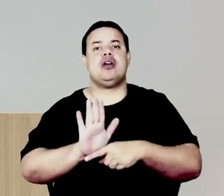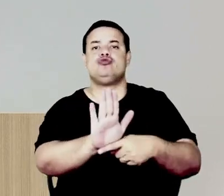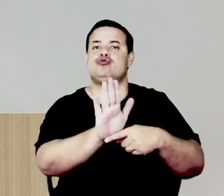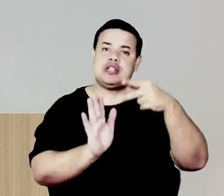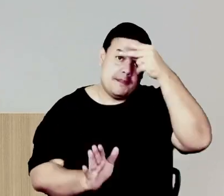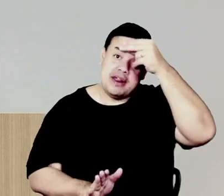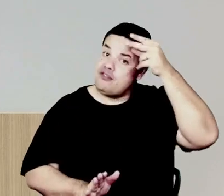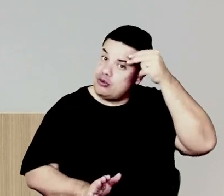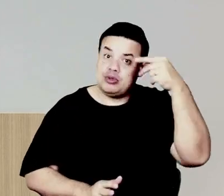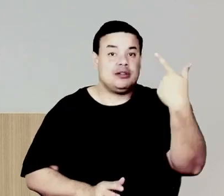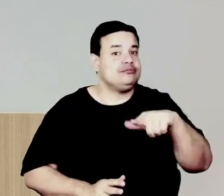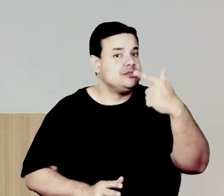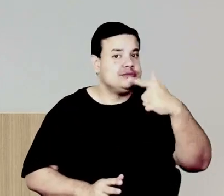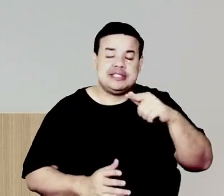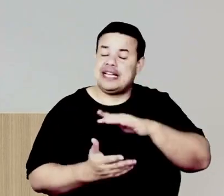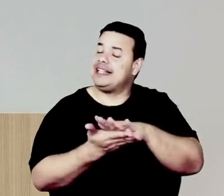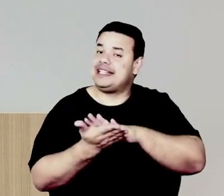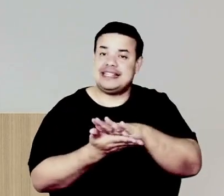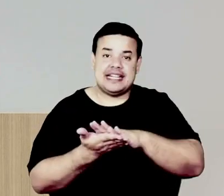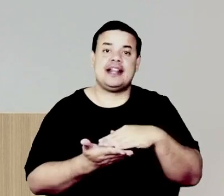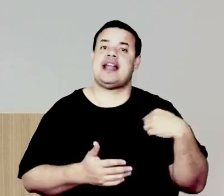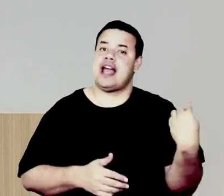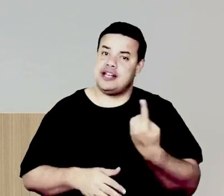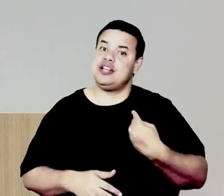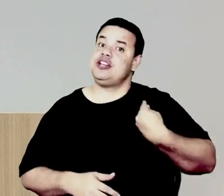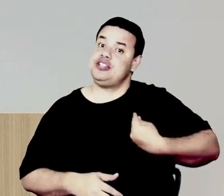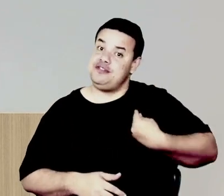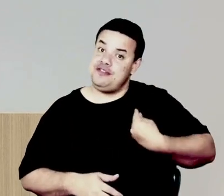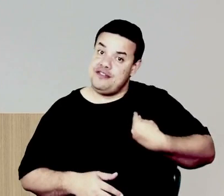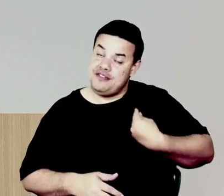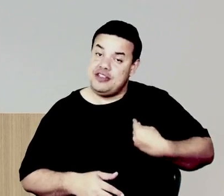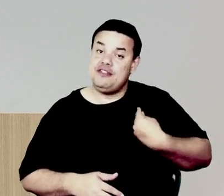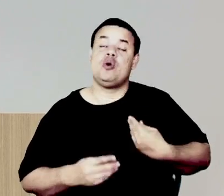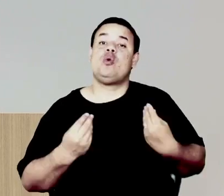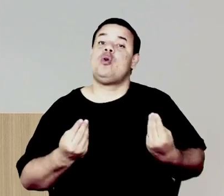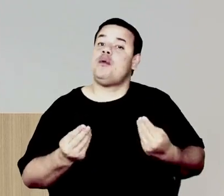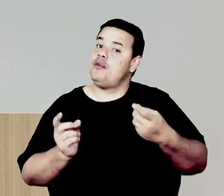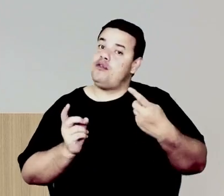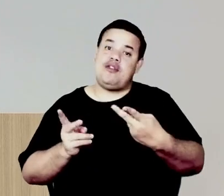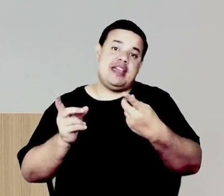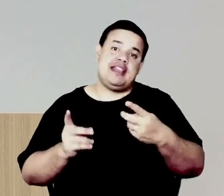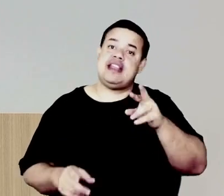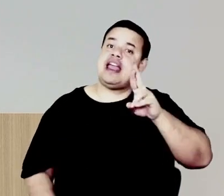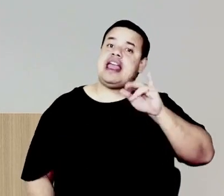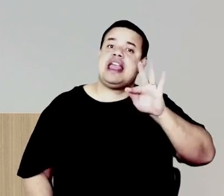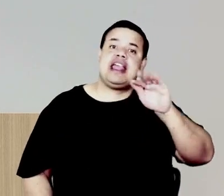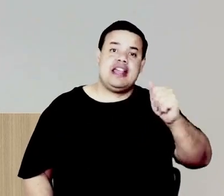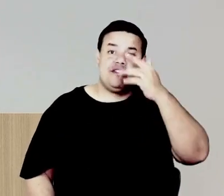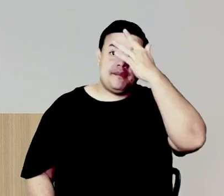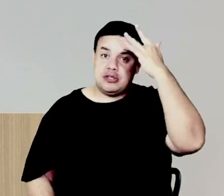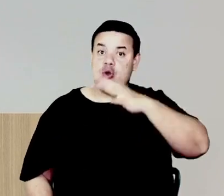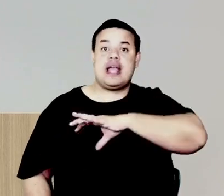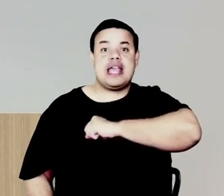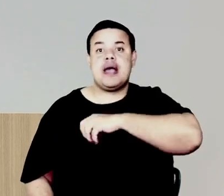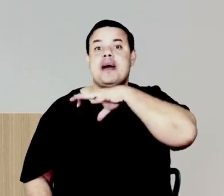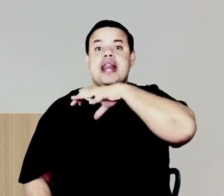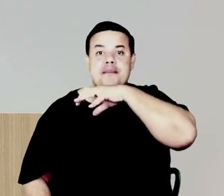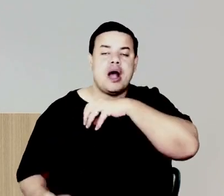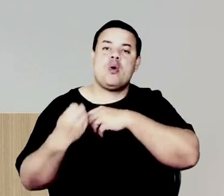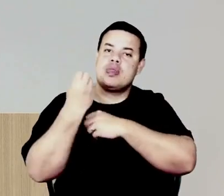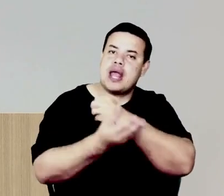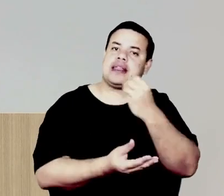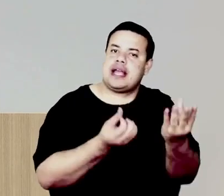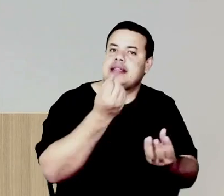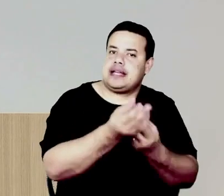órgão público. Nós vivemos de venda de rifa, doações de pessoas que amam, e então precisamos de ajuda o